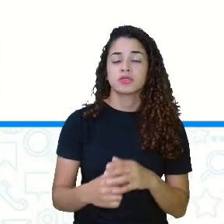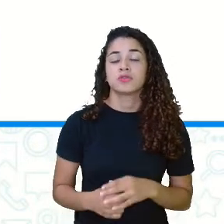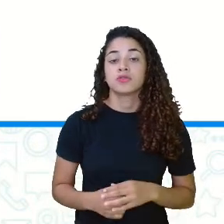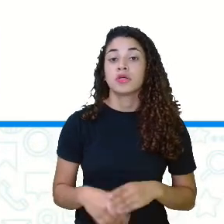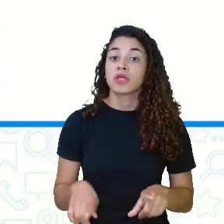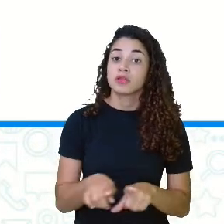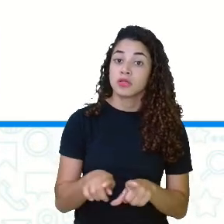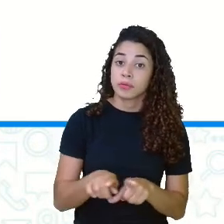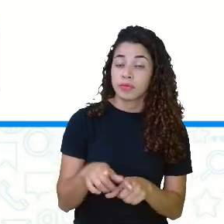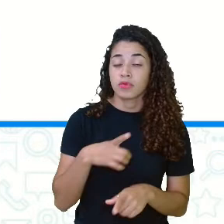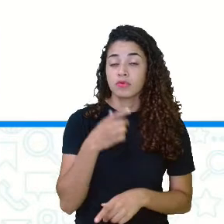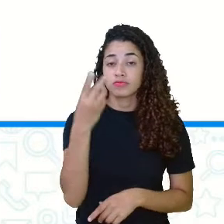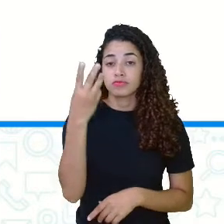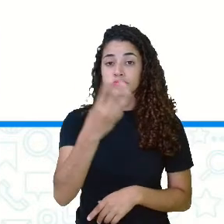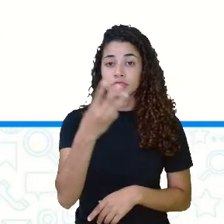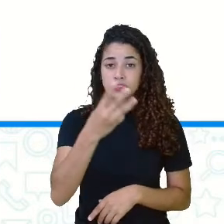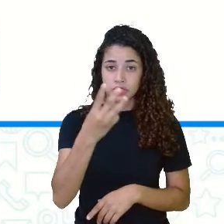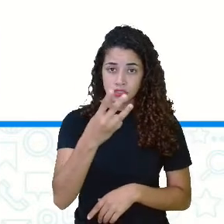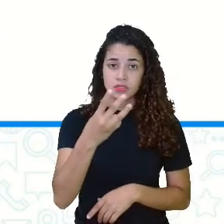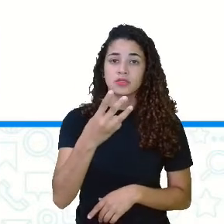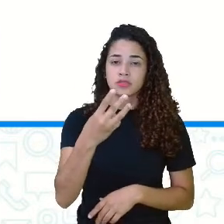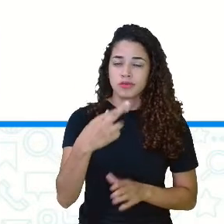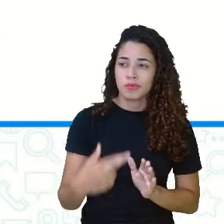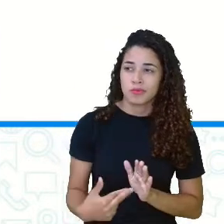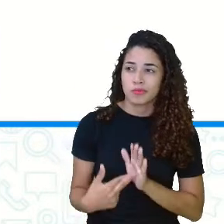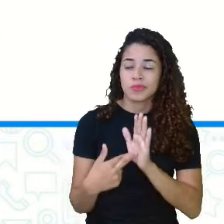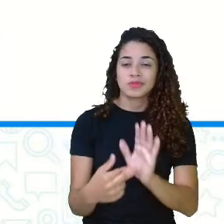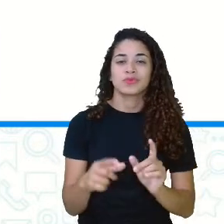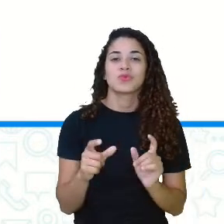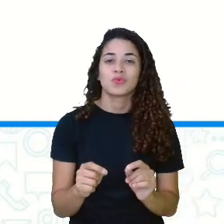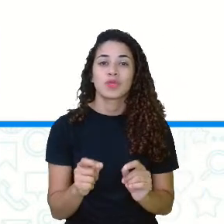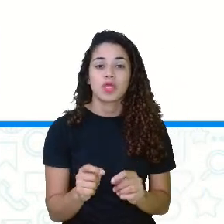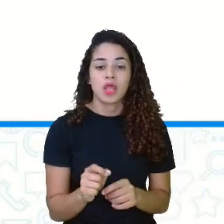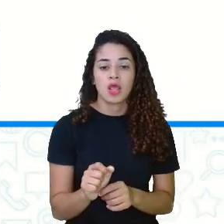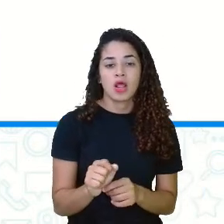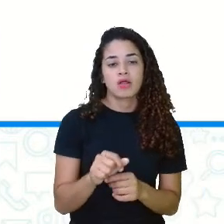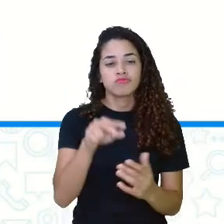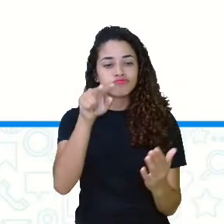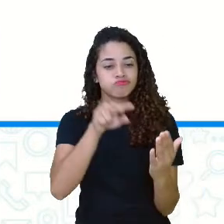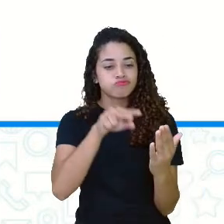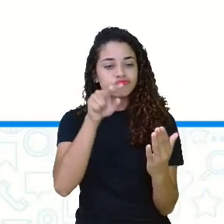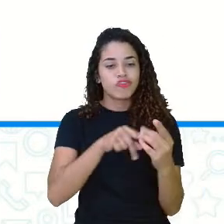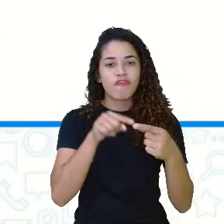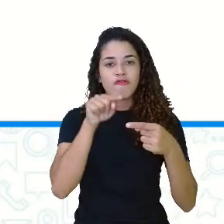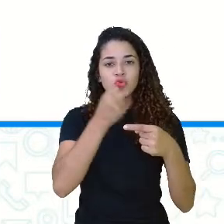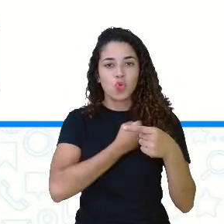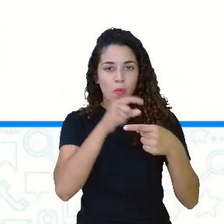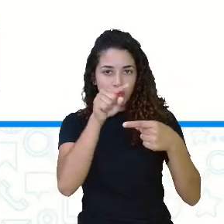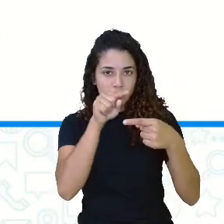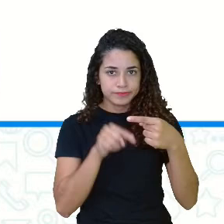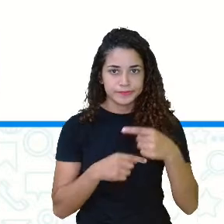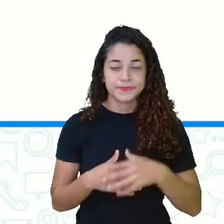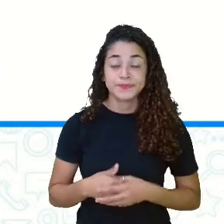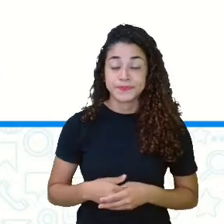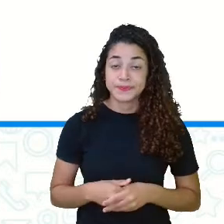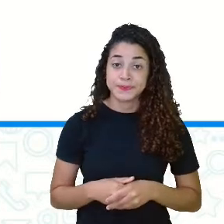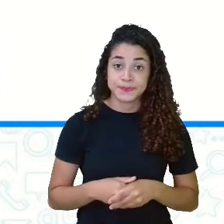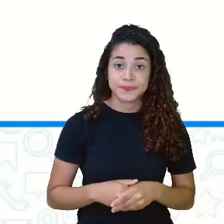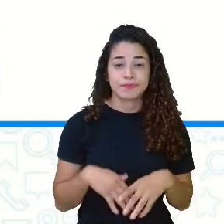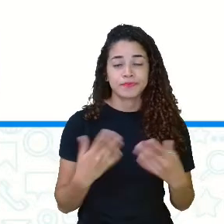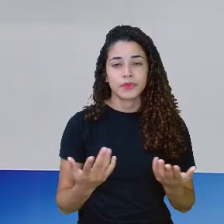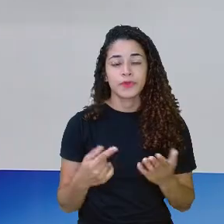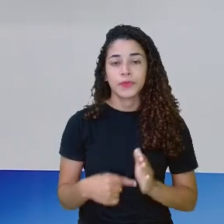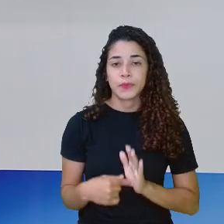E tem a terceira parte, representando a leitura da fração. Então, vamos lá. Eu trouxe